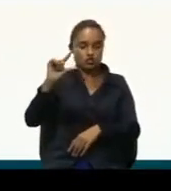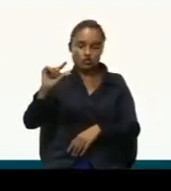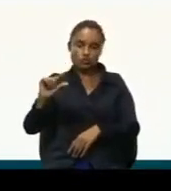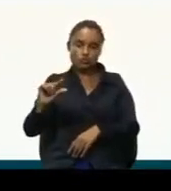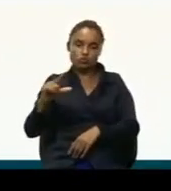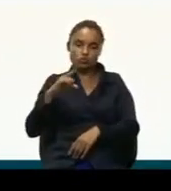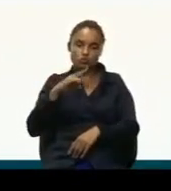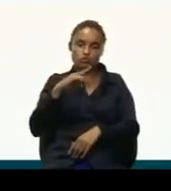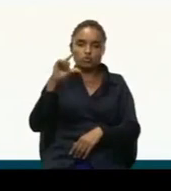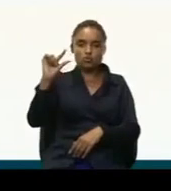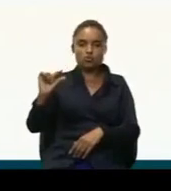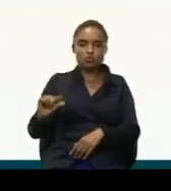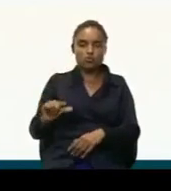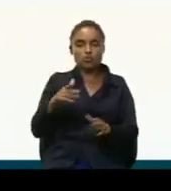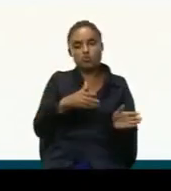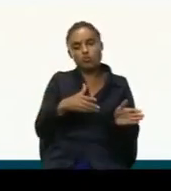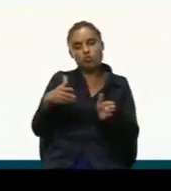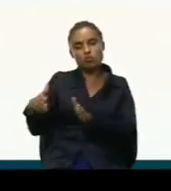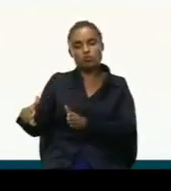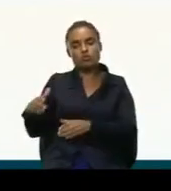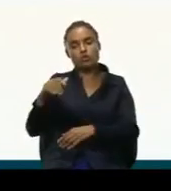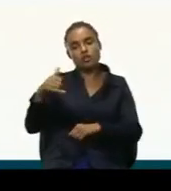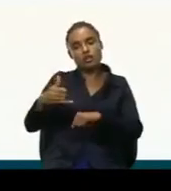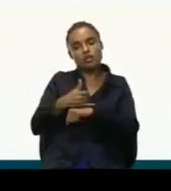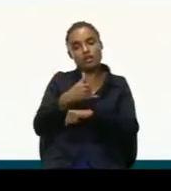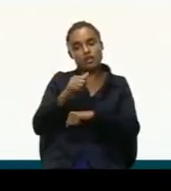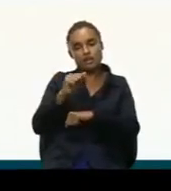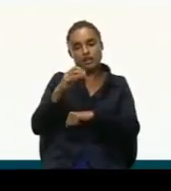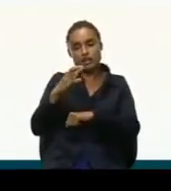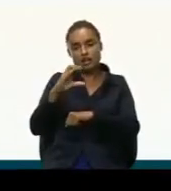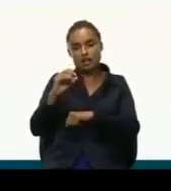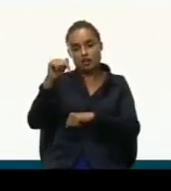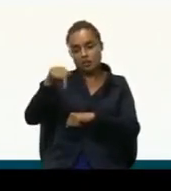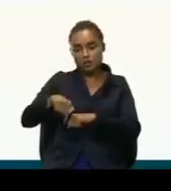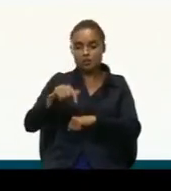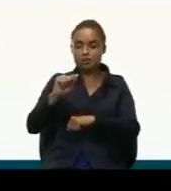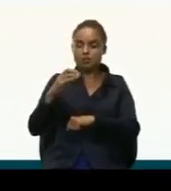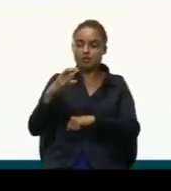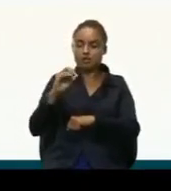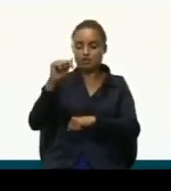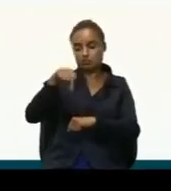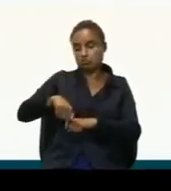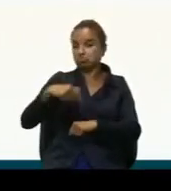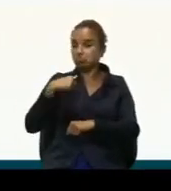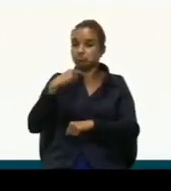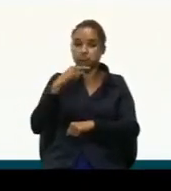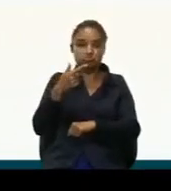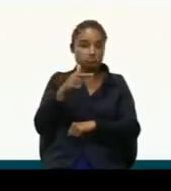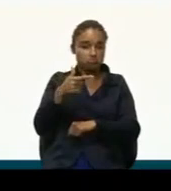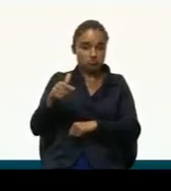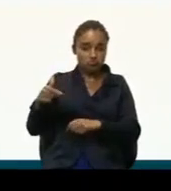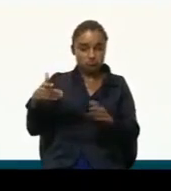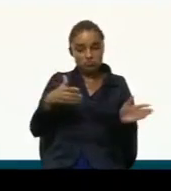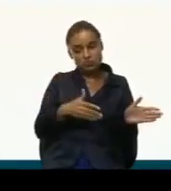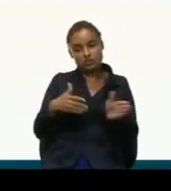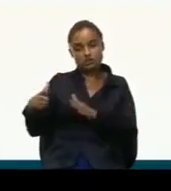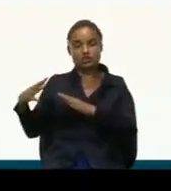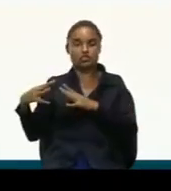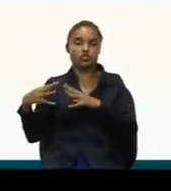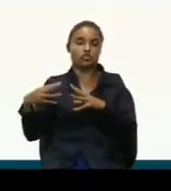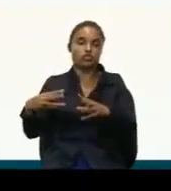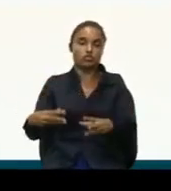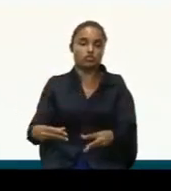né, na parte do aço. Esse aço praticamente nem vai mais existir, porque a gente já fez todas